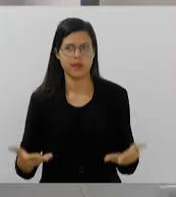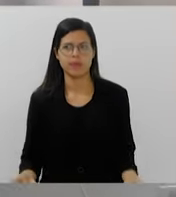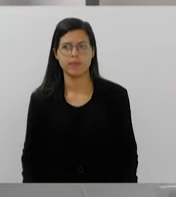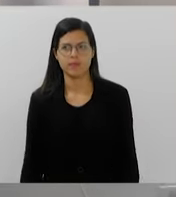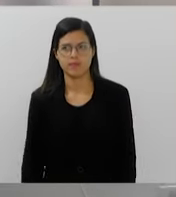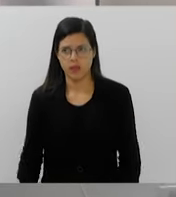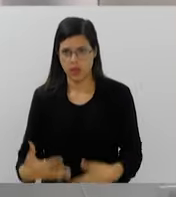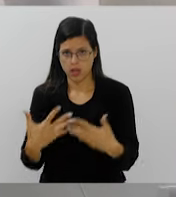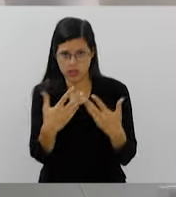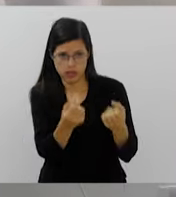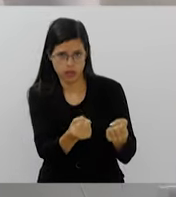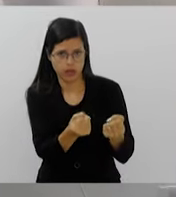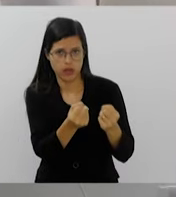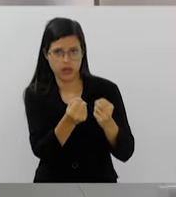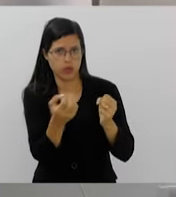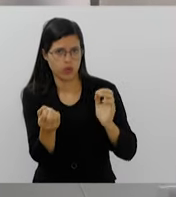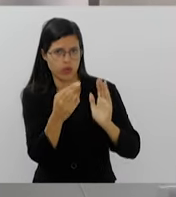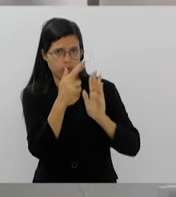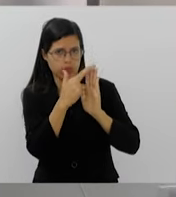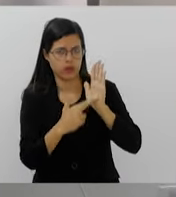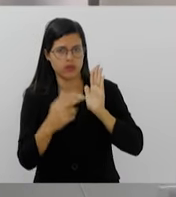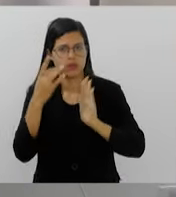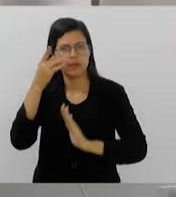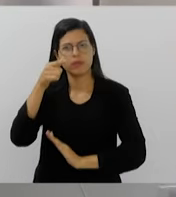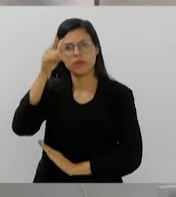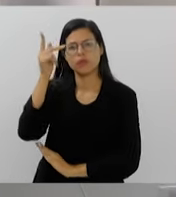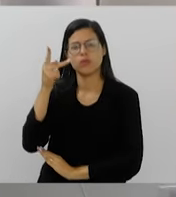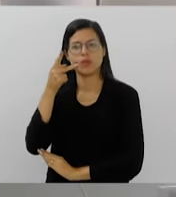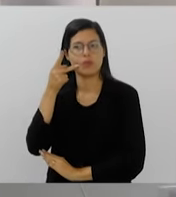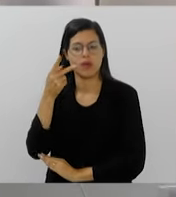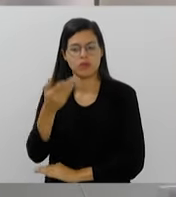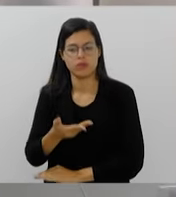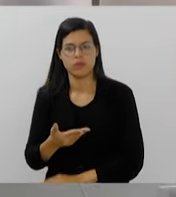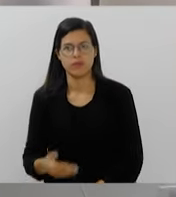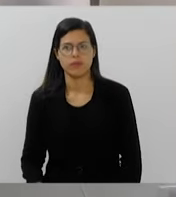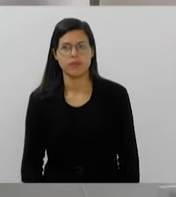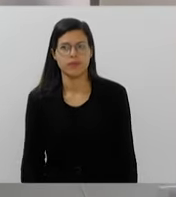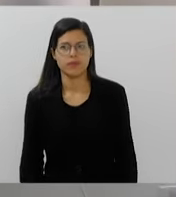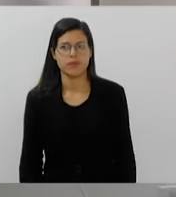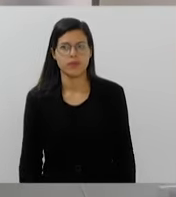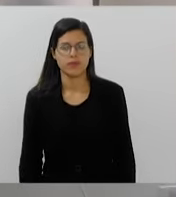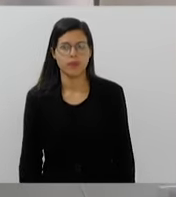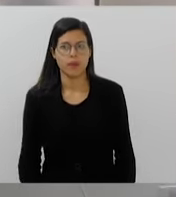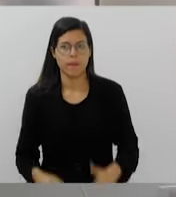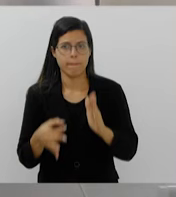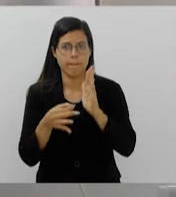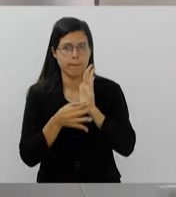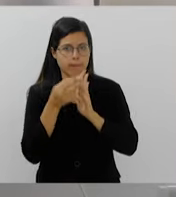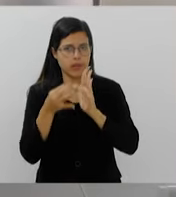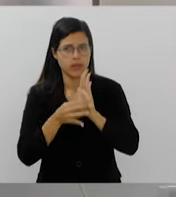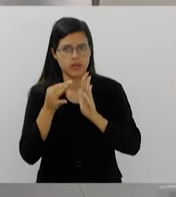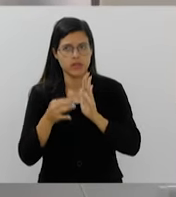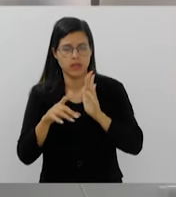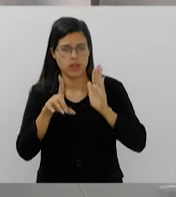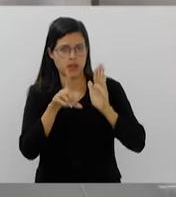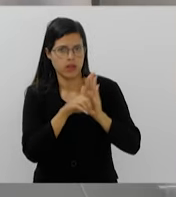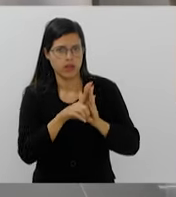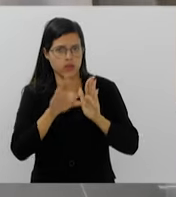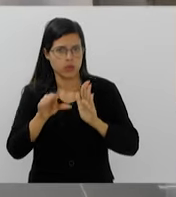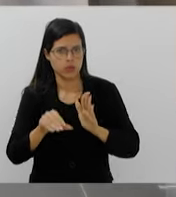aceita seu... Então, vou designar o deputado Luiz Paulo como novo relator, e aí o parecer passa a ser pela legalidade com